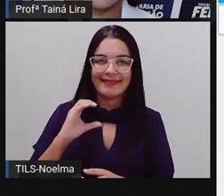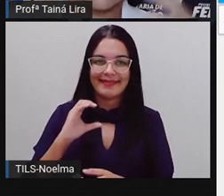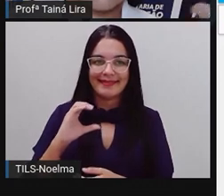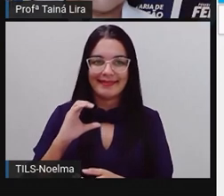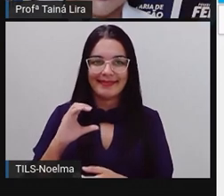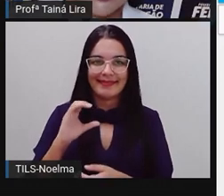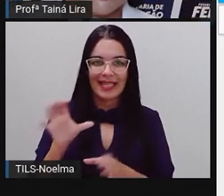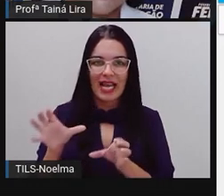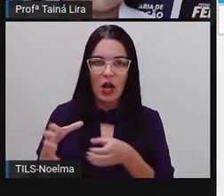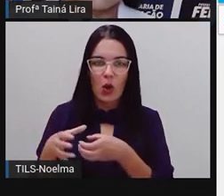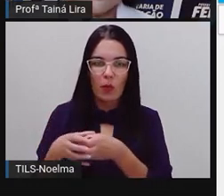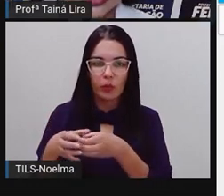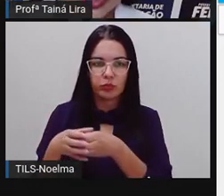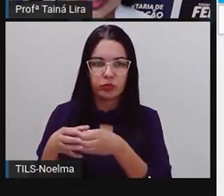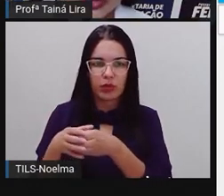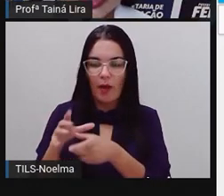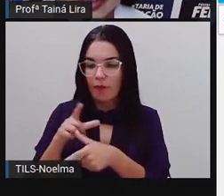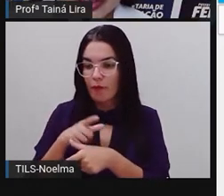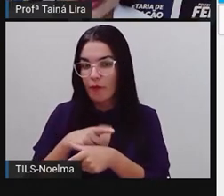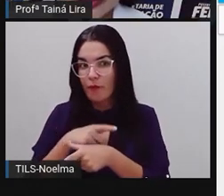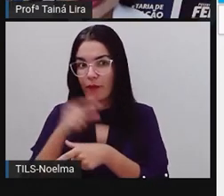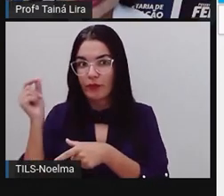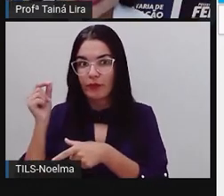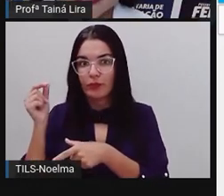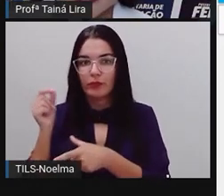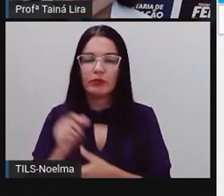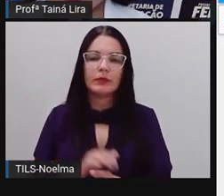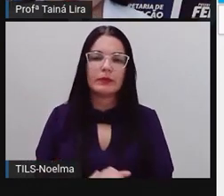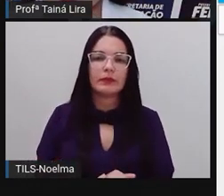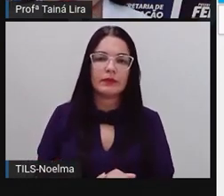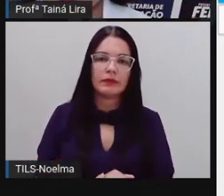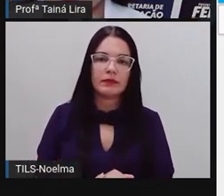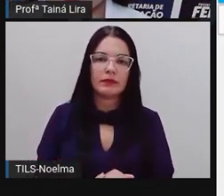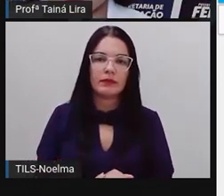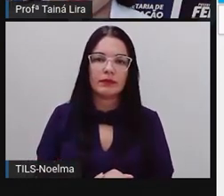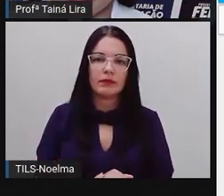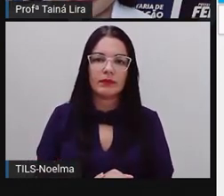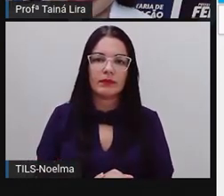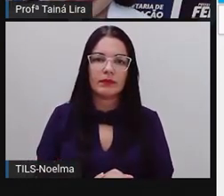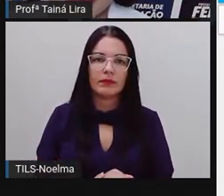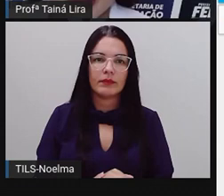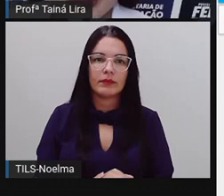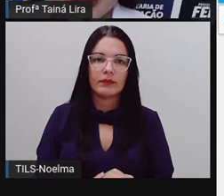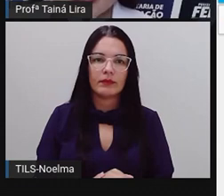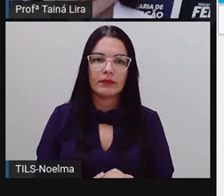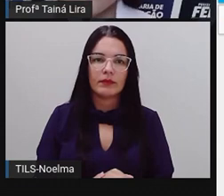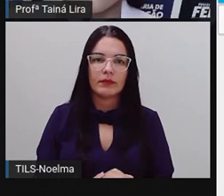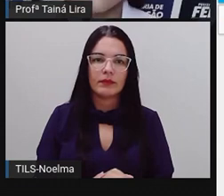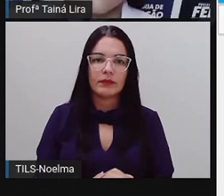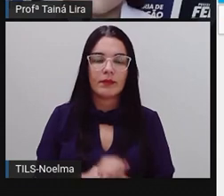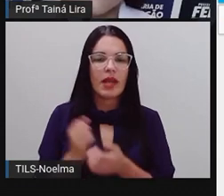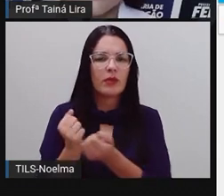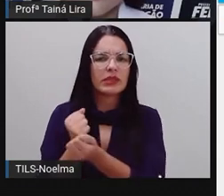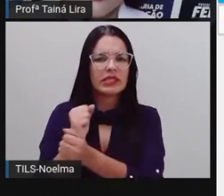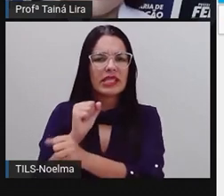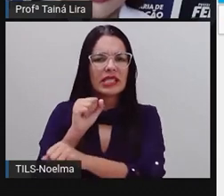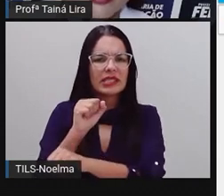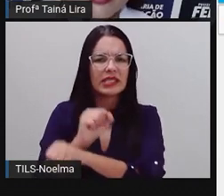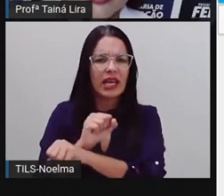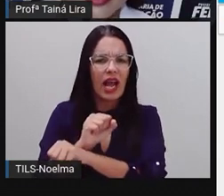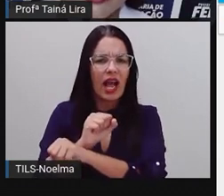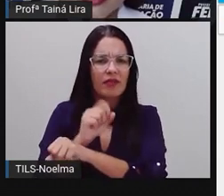comunidades para onde eles fugiam certo o ovo os